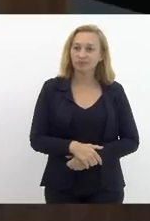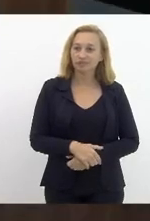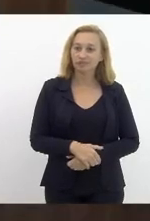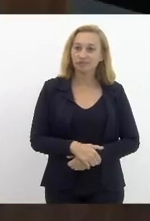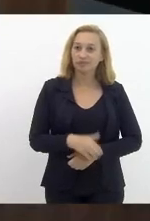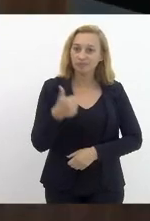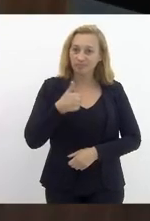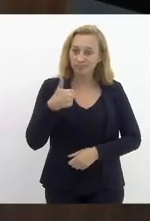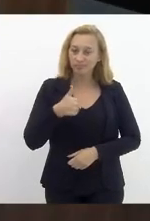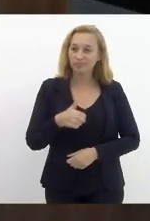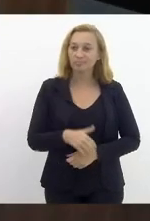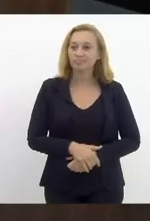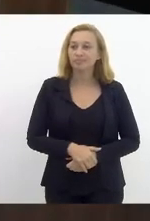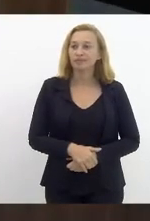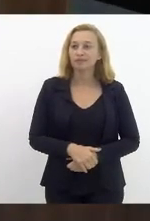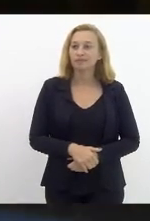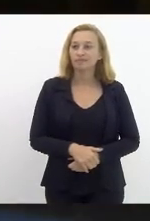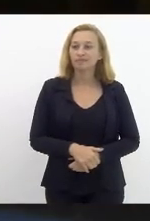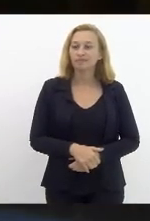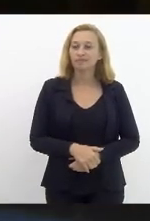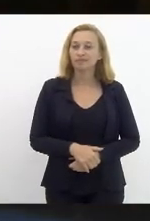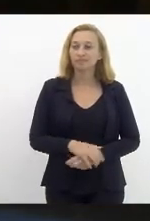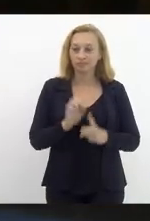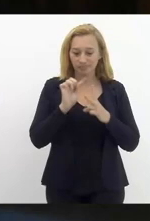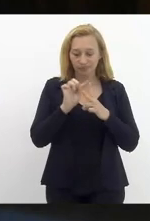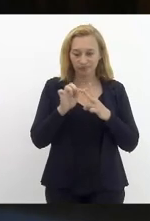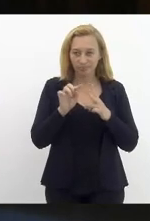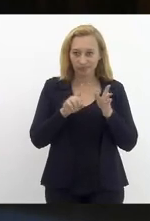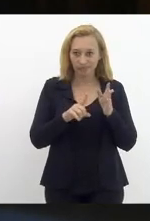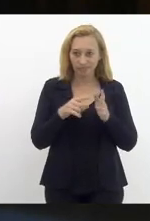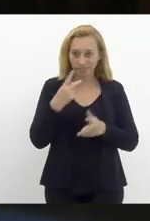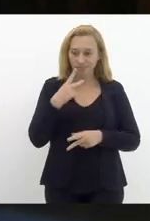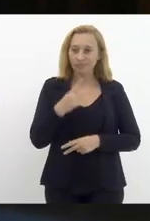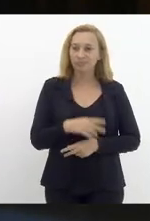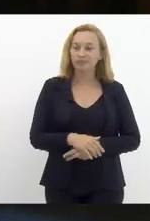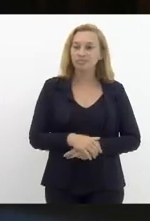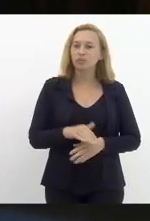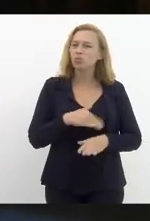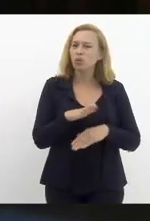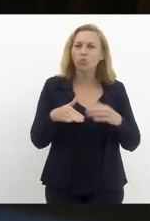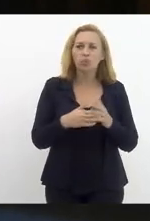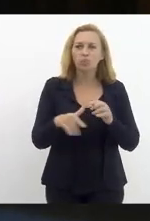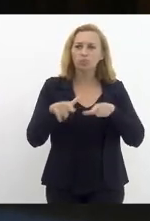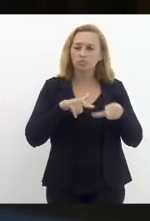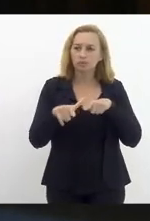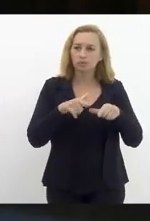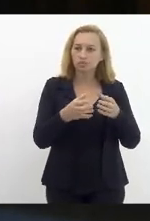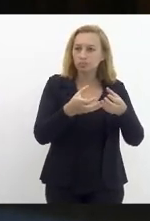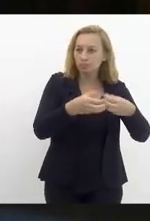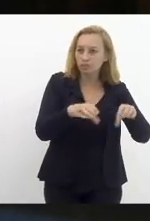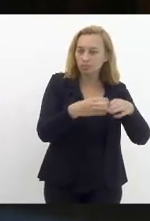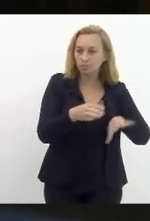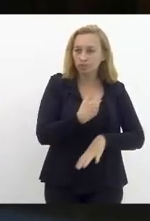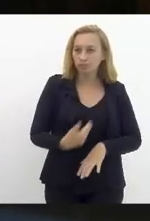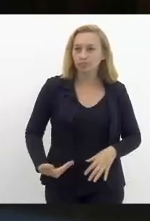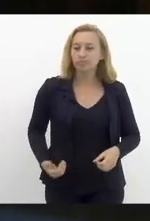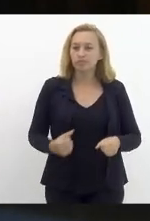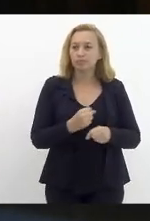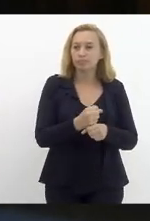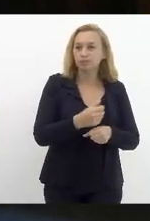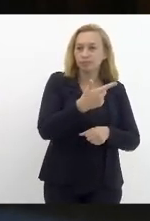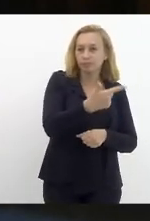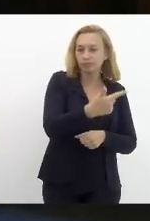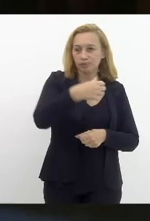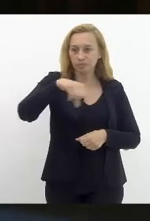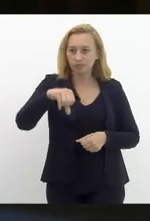Em primeiro lugar, só dois comentários. O primeiro deles, todo esse trabalho em prol do concurso público começou em 2019, no